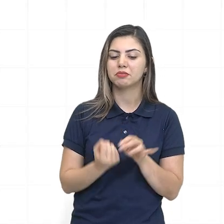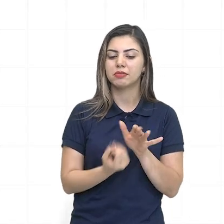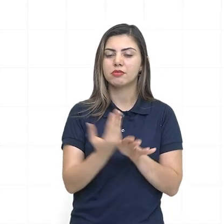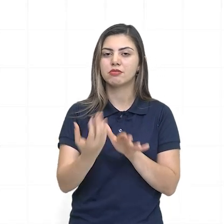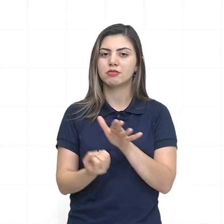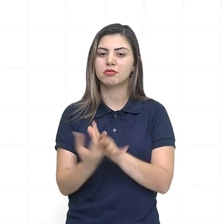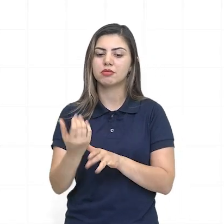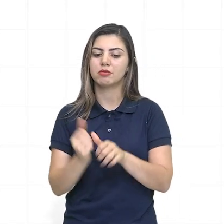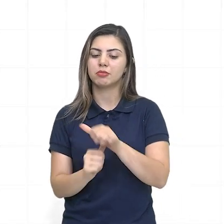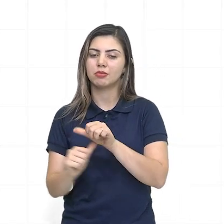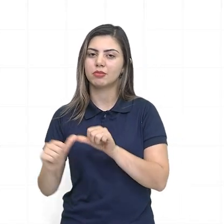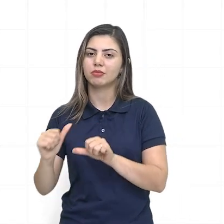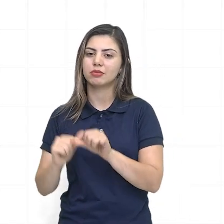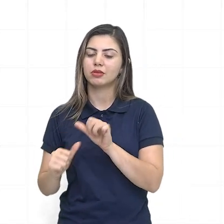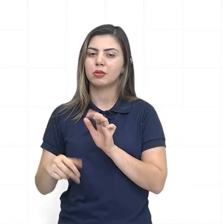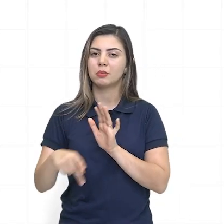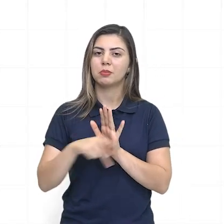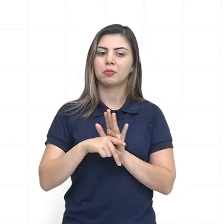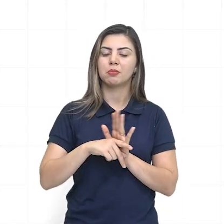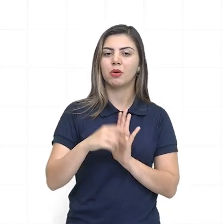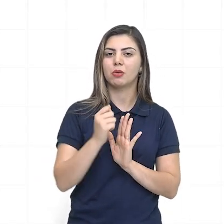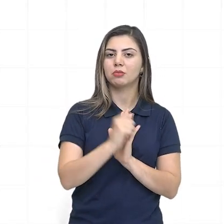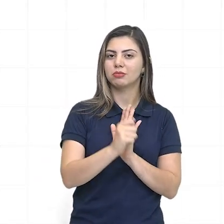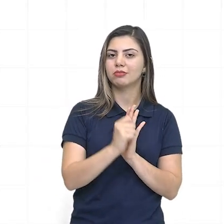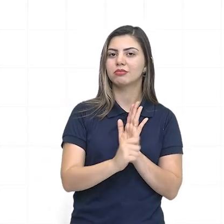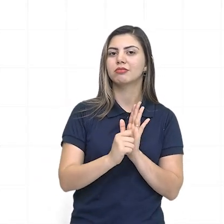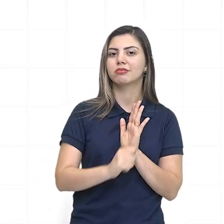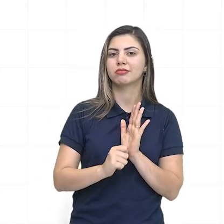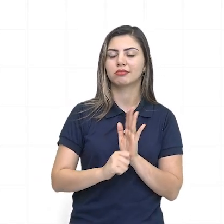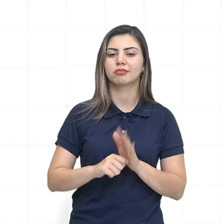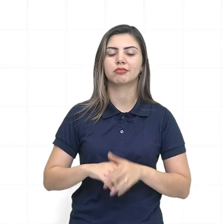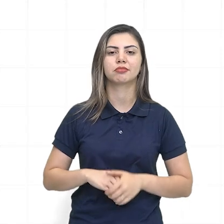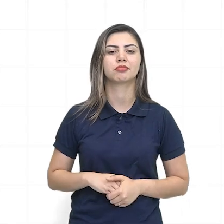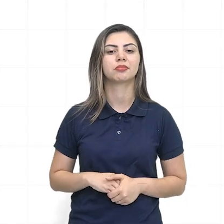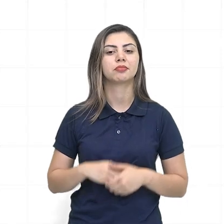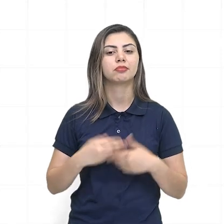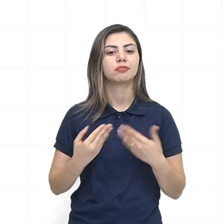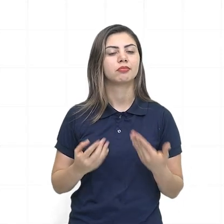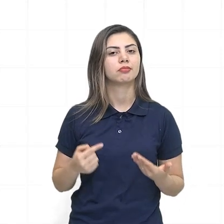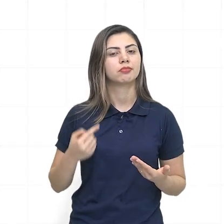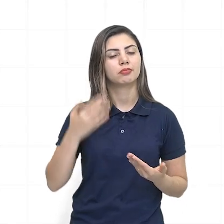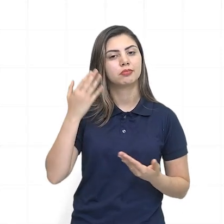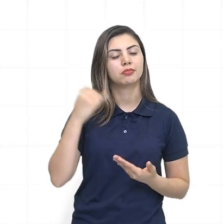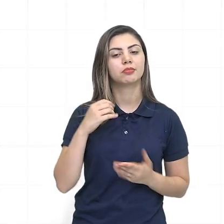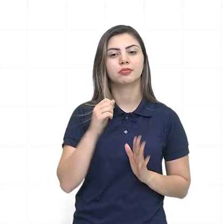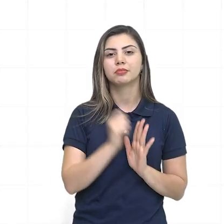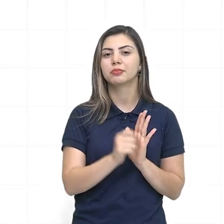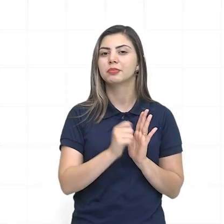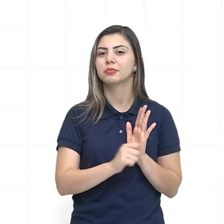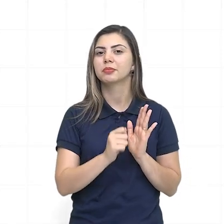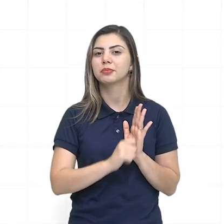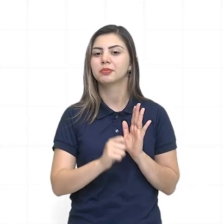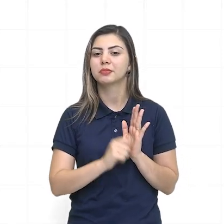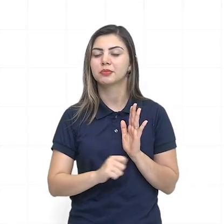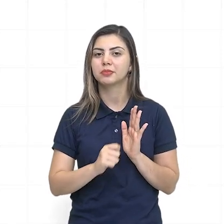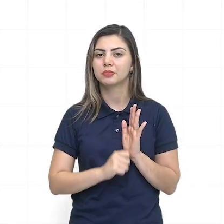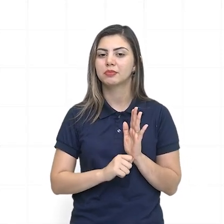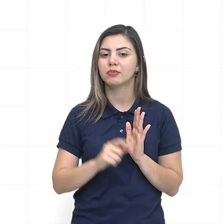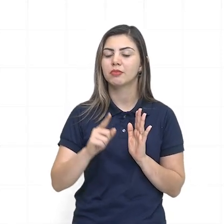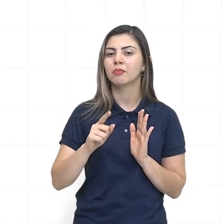seu próprio código de escrita. E a escrita foi e é uma maneira